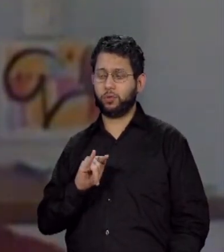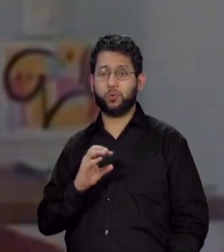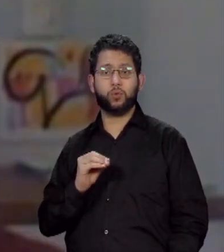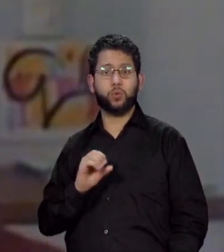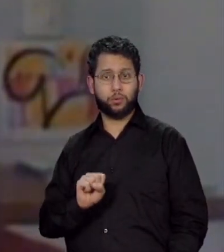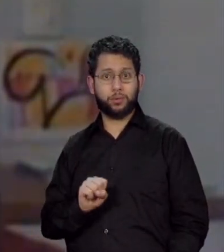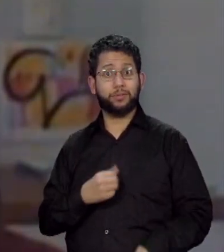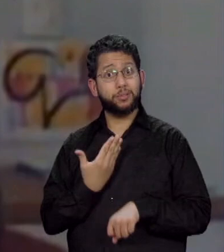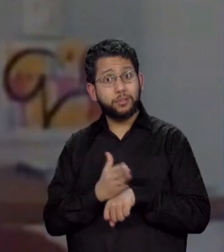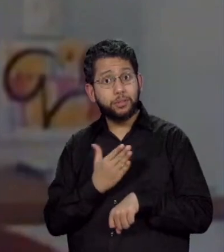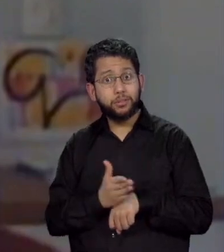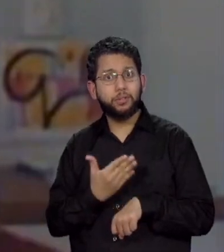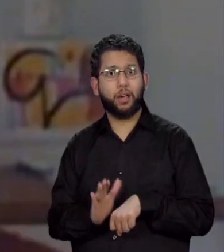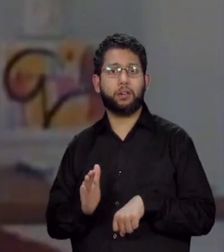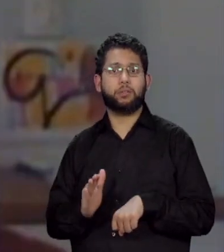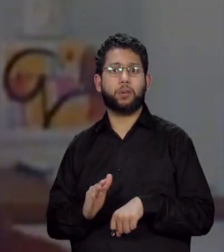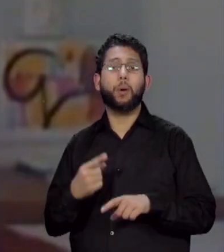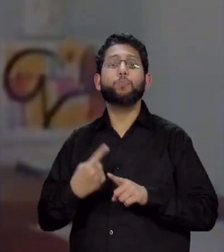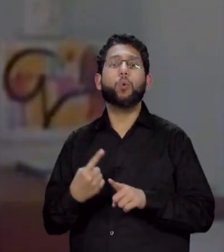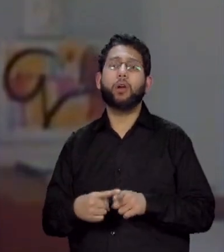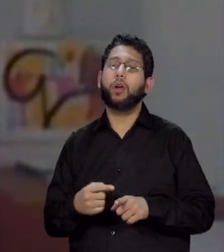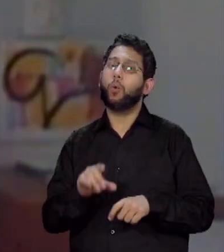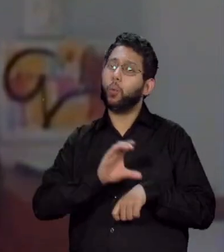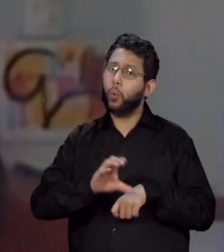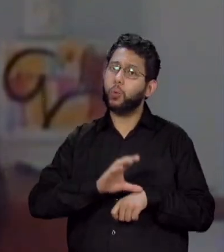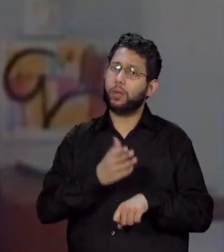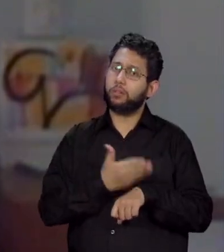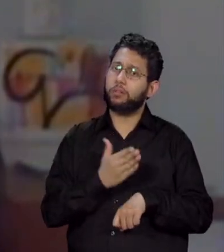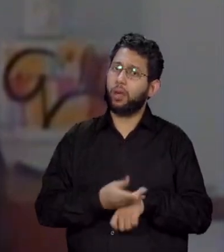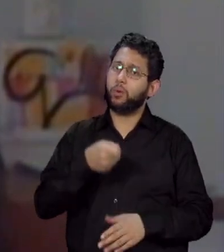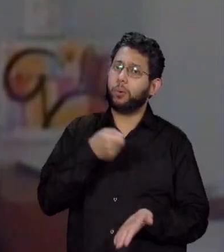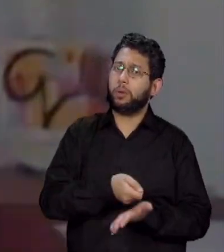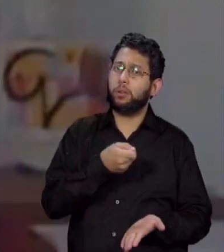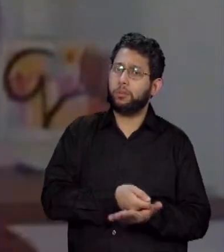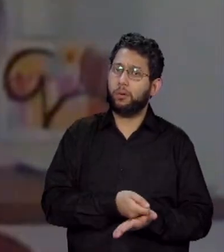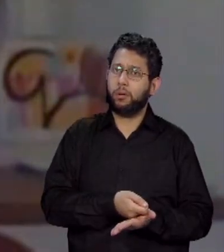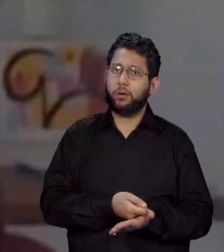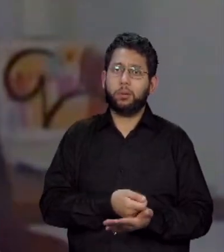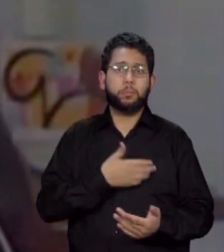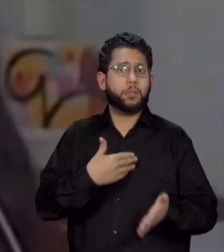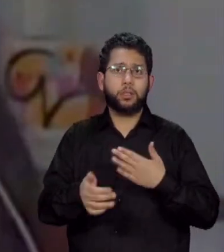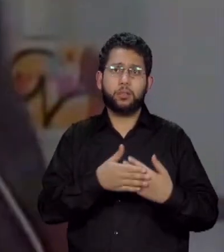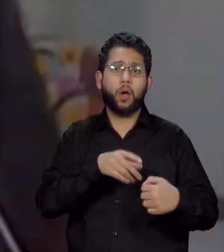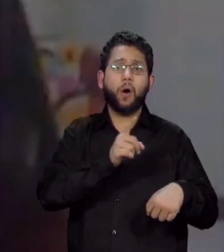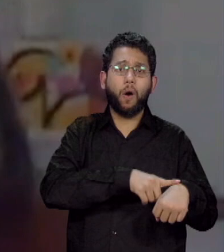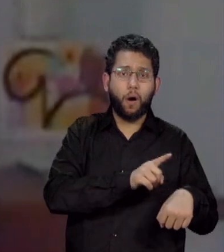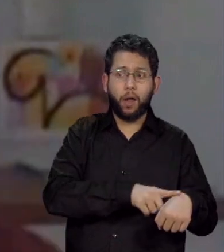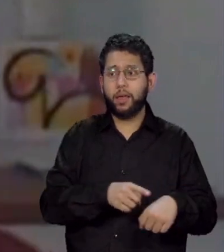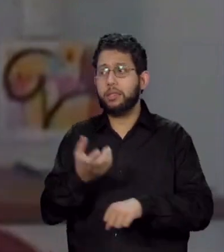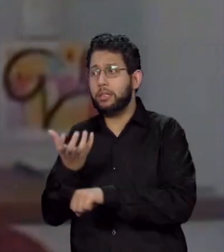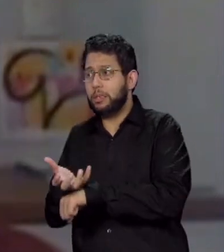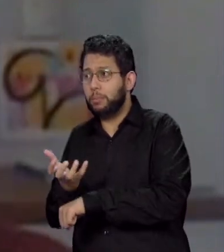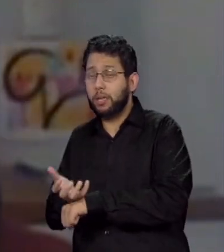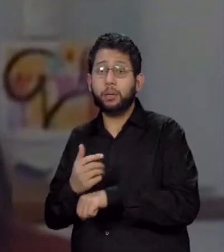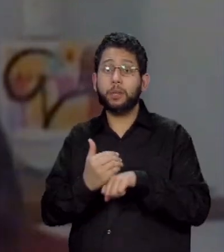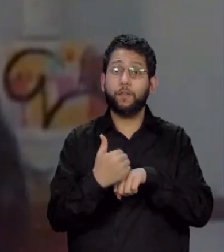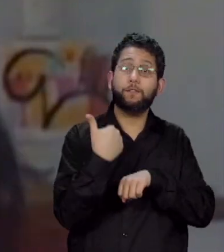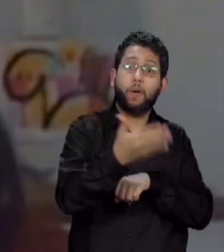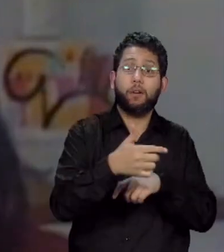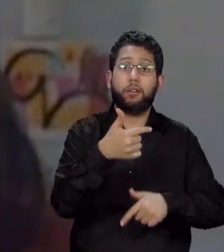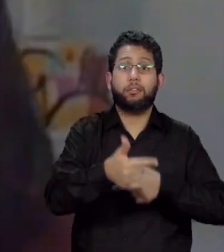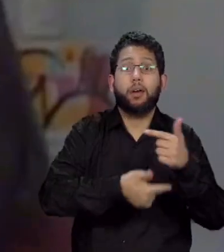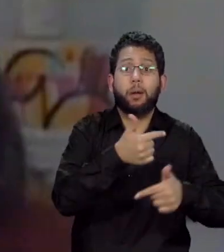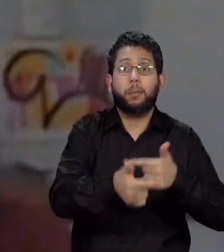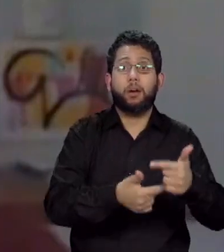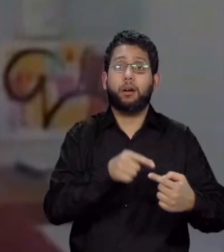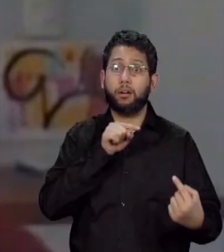estágios obrigatórios. Então, você tem que cumprir aquelas horas, não em disciplinas, mas sim no mercado de trabalho.